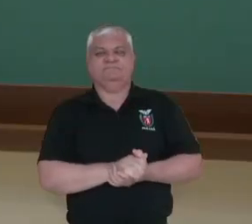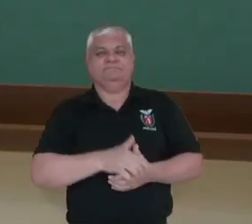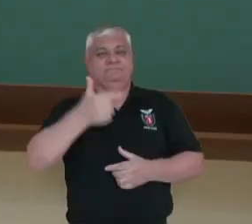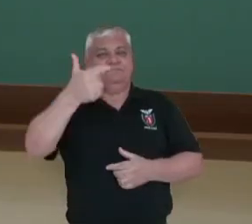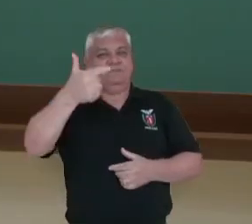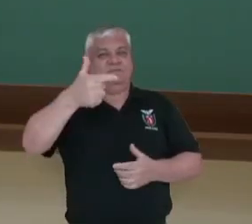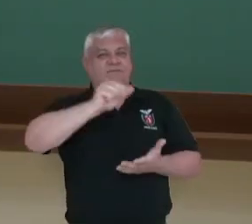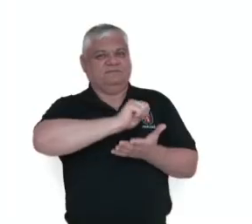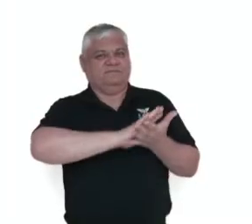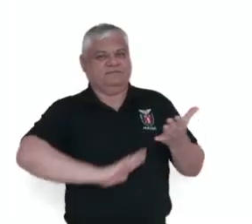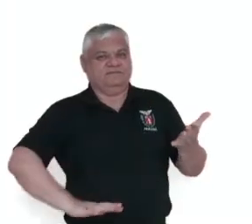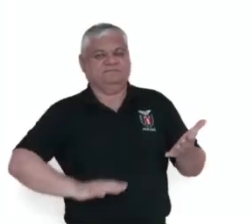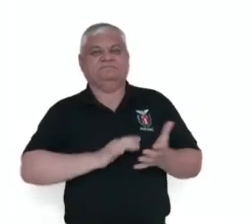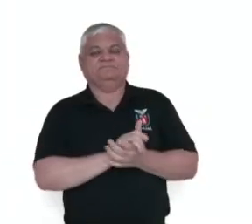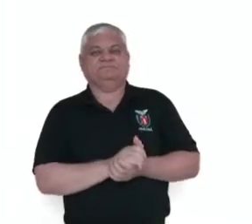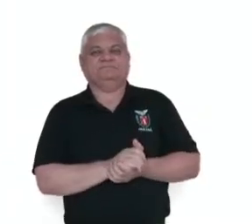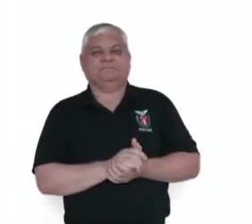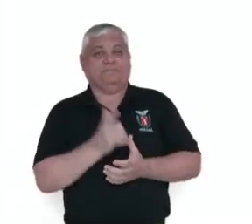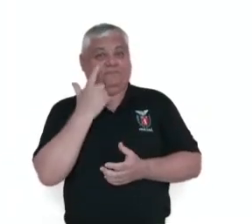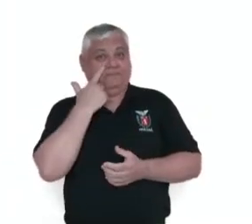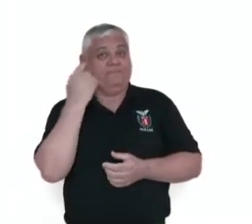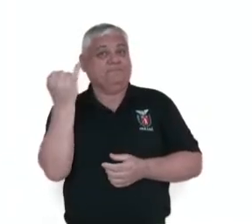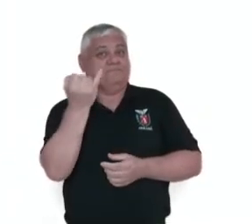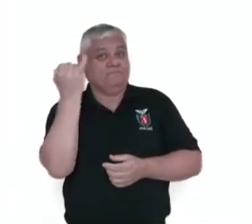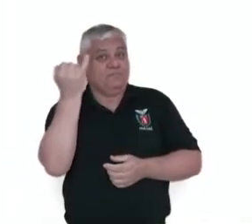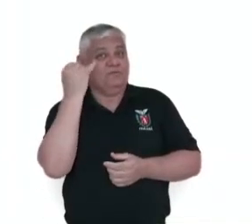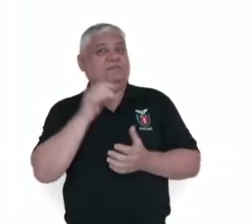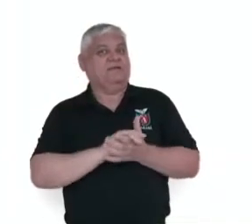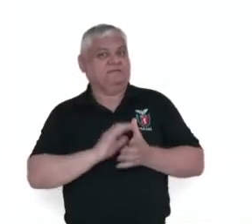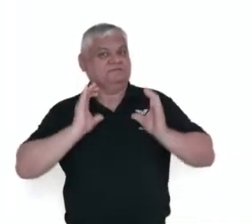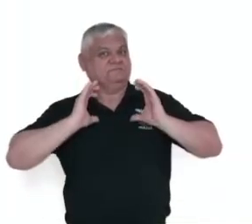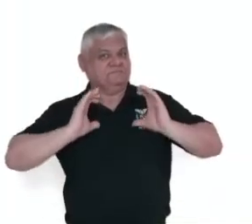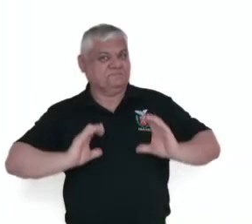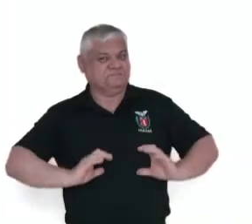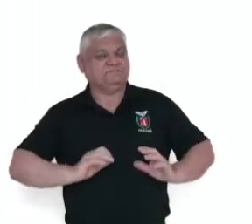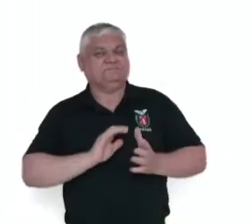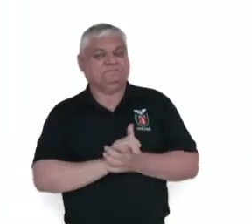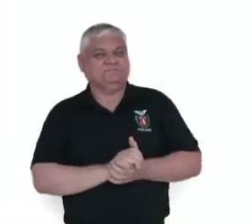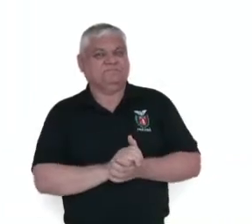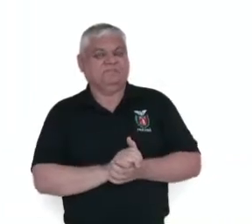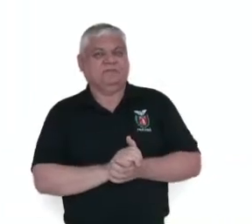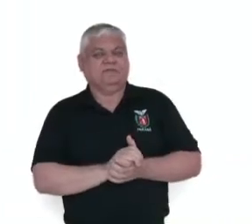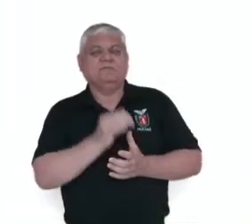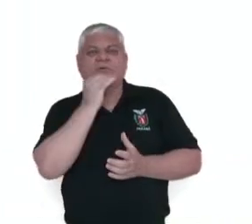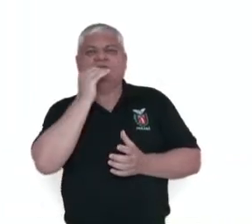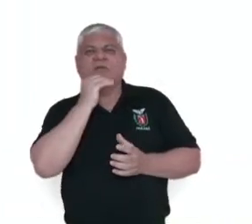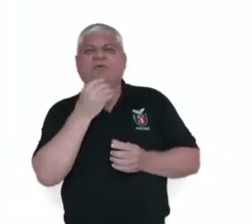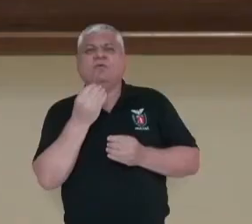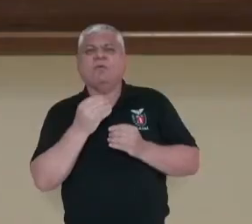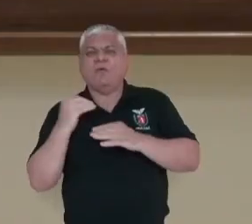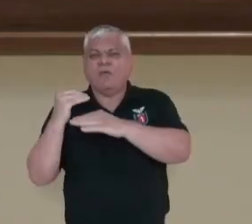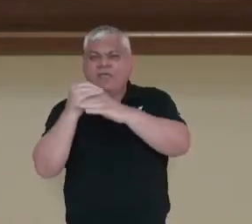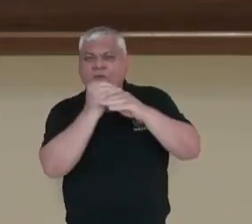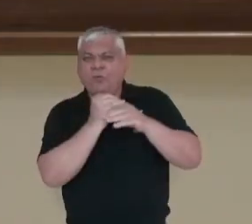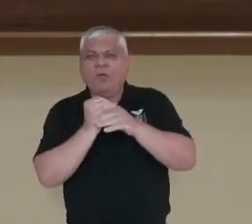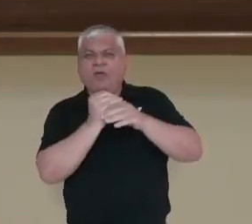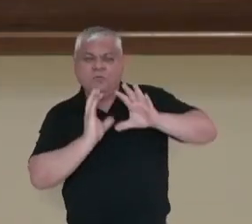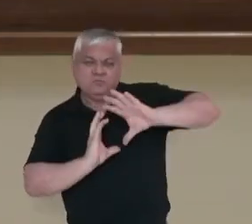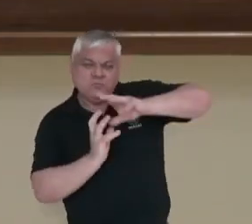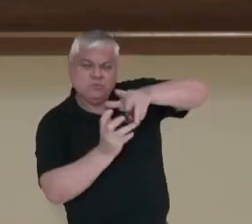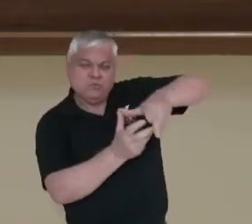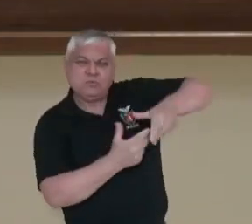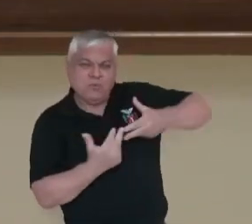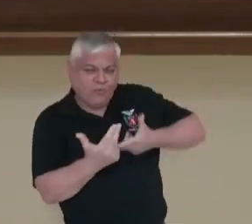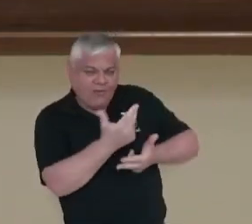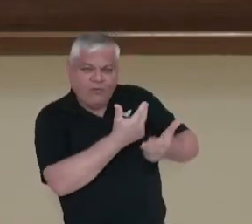a mais uma atividade, então? Veja que importante, pessoal, essa questão da cidadania. Quando ela se torna universal, como a vida social melhora, né? Como as